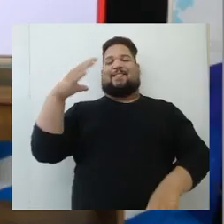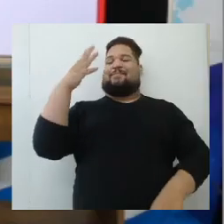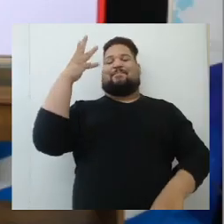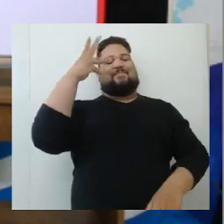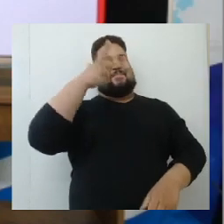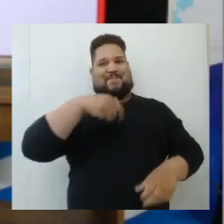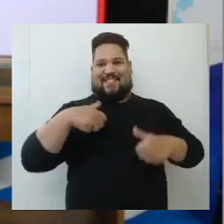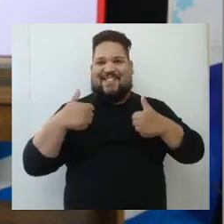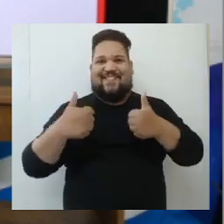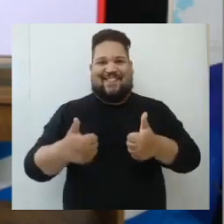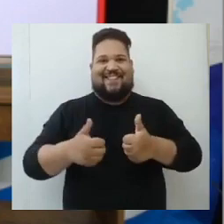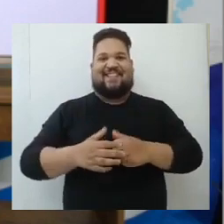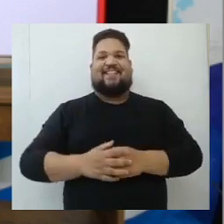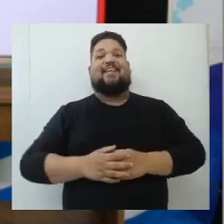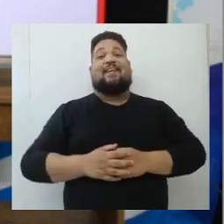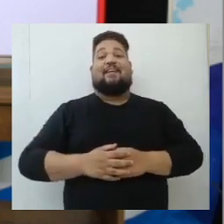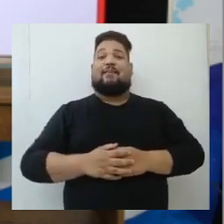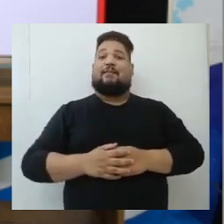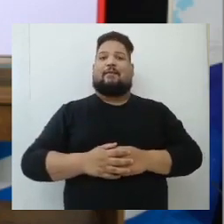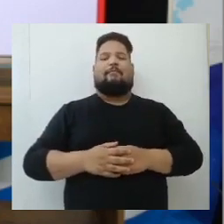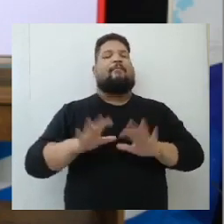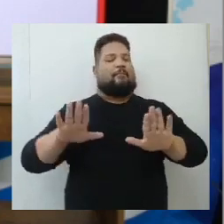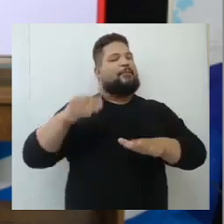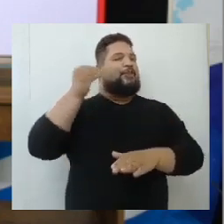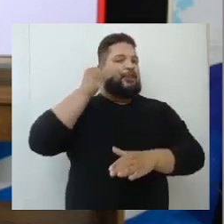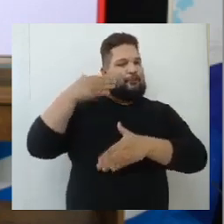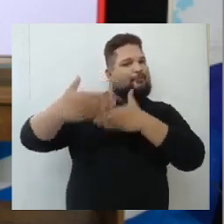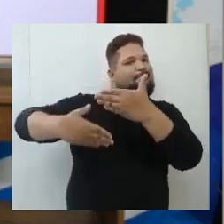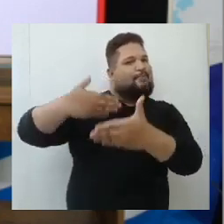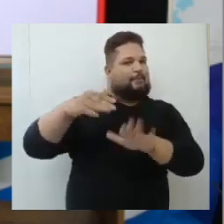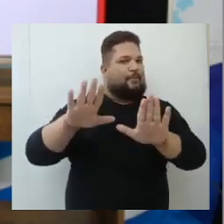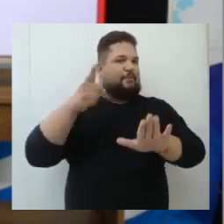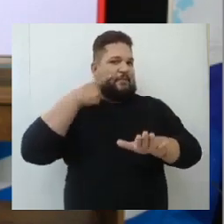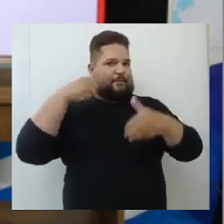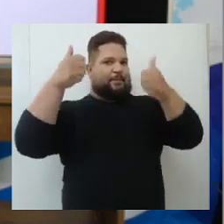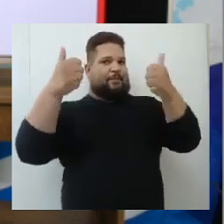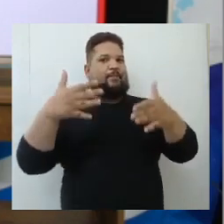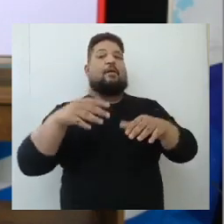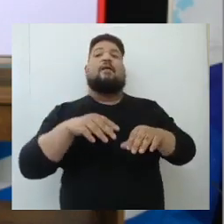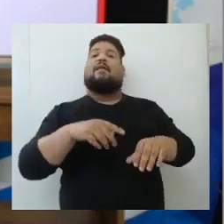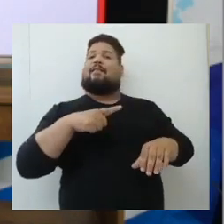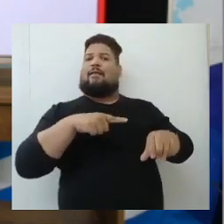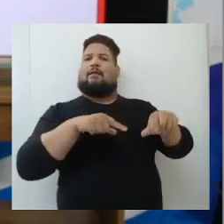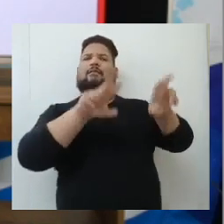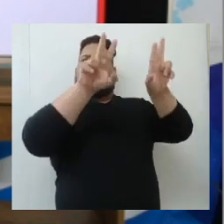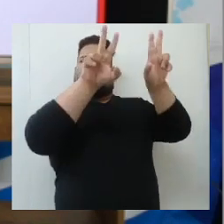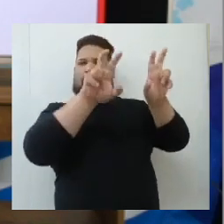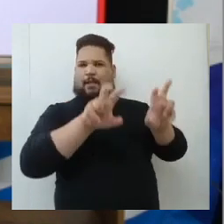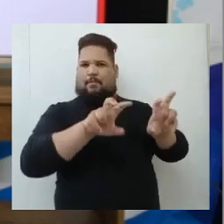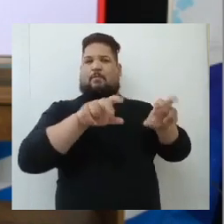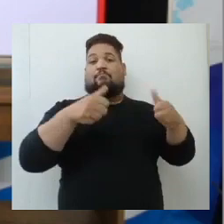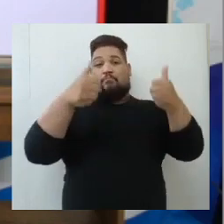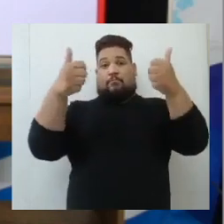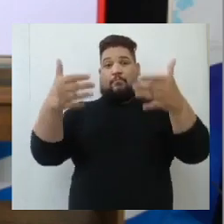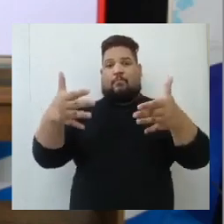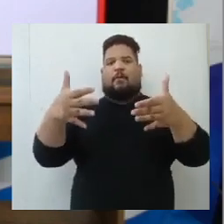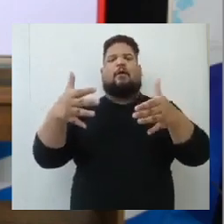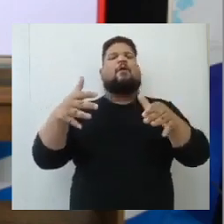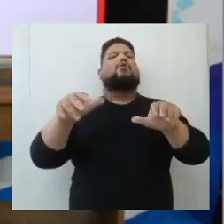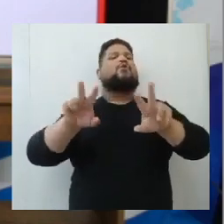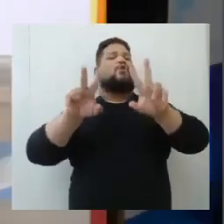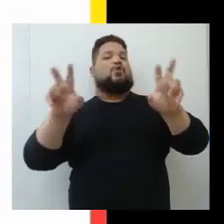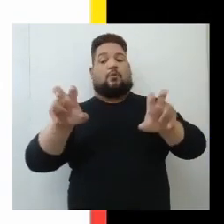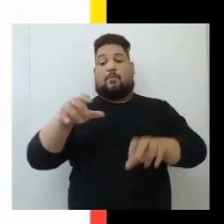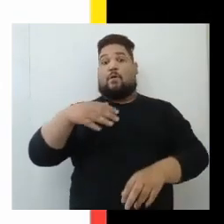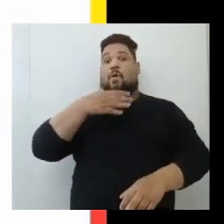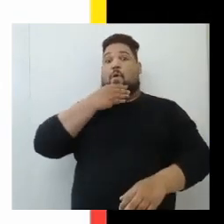Tá bem? Então, vamos seguir um pouquinho mais. Entre as diversas explicações possíveis para o aparecimento do